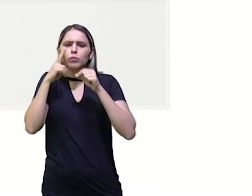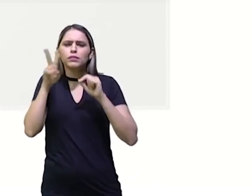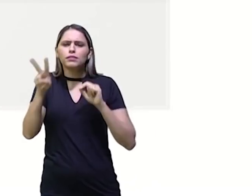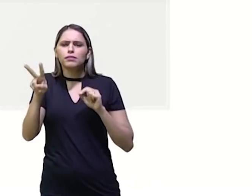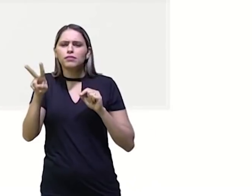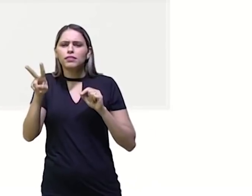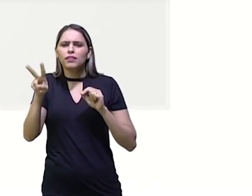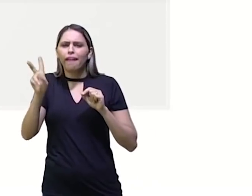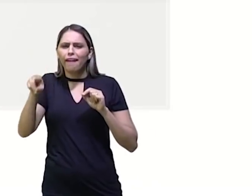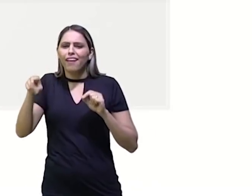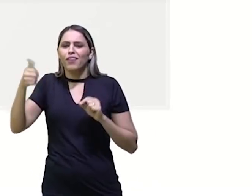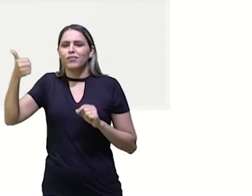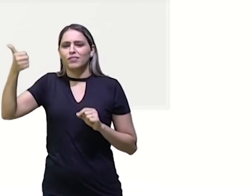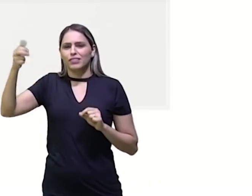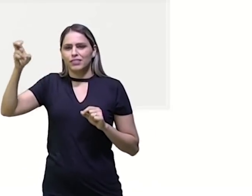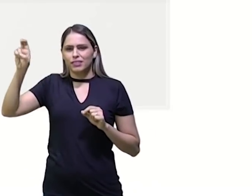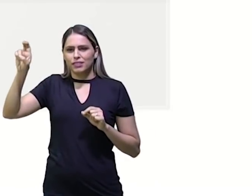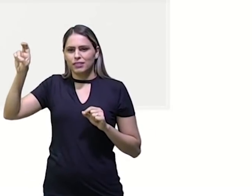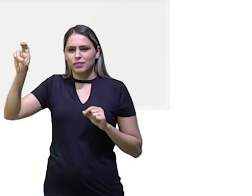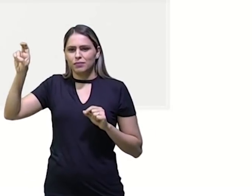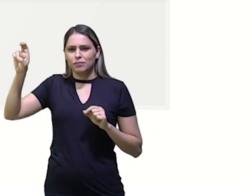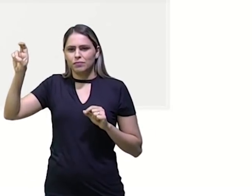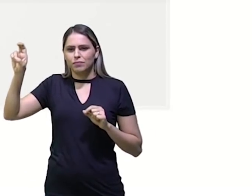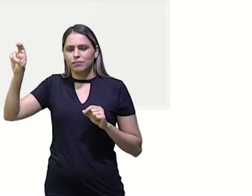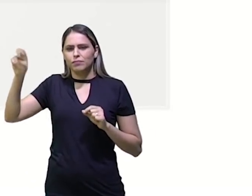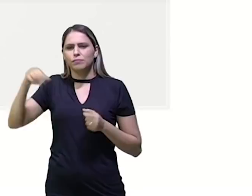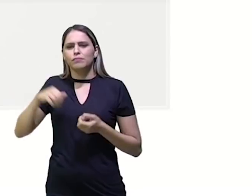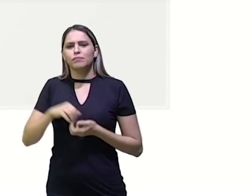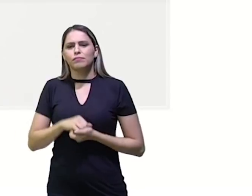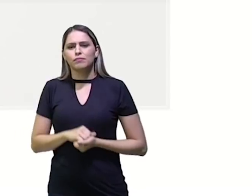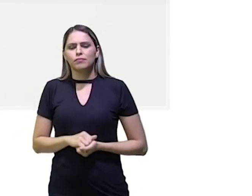15. Vamos apagar aqui.